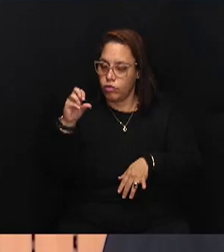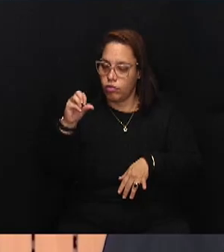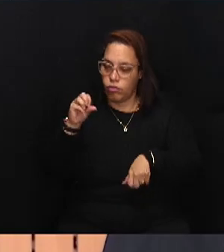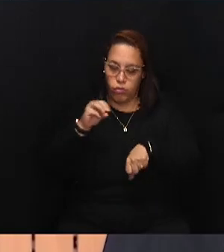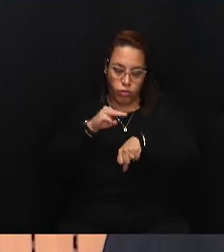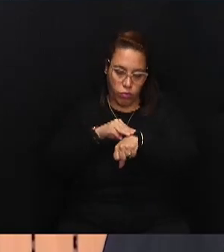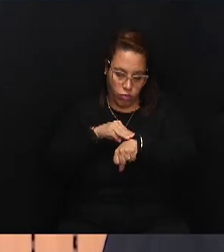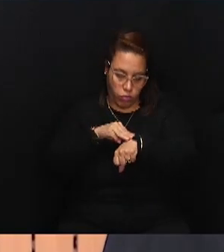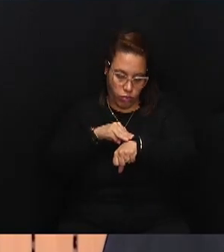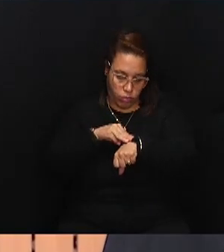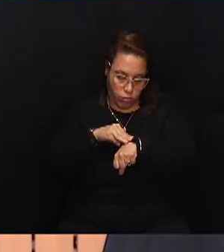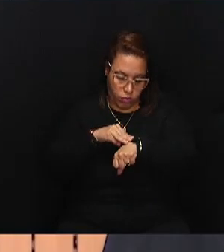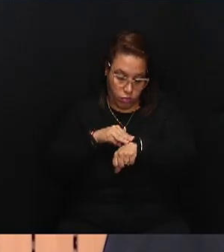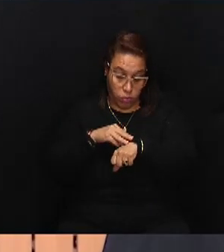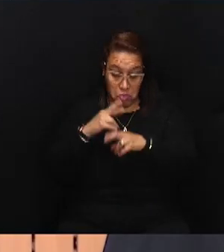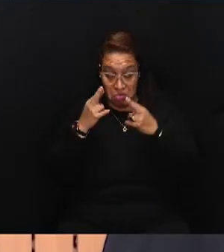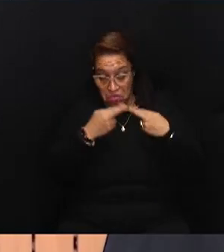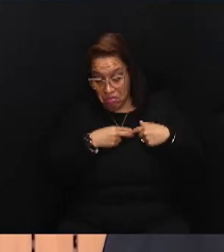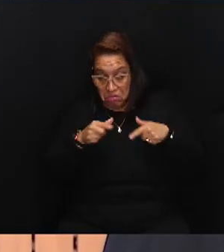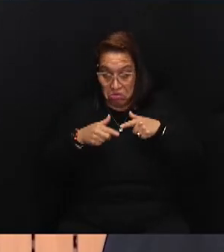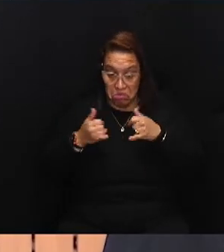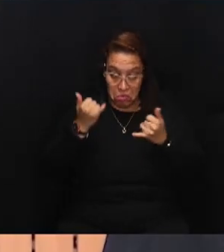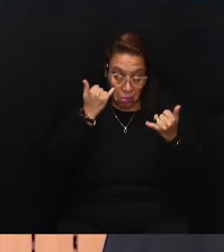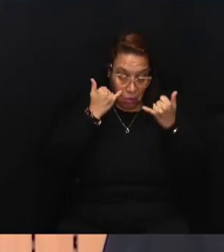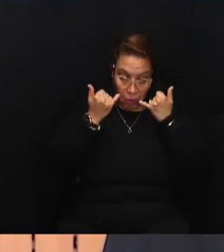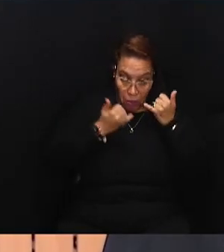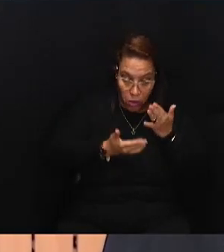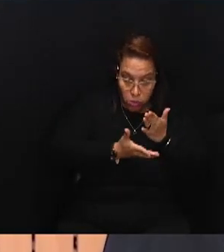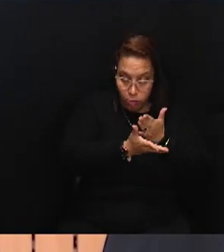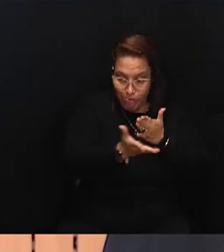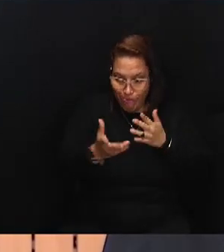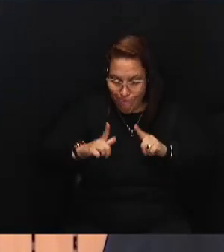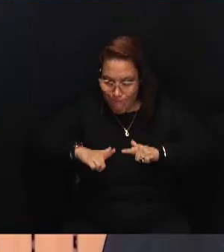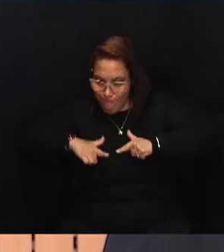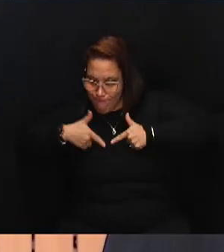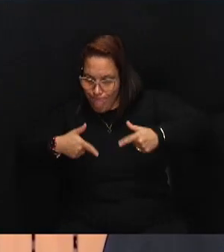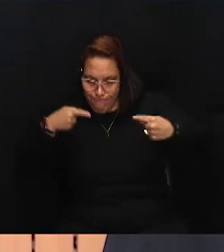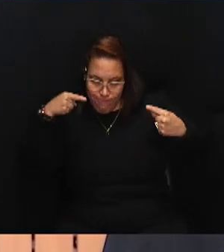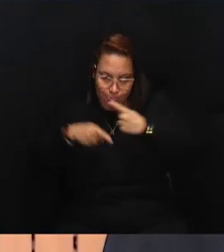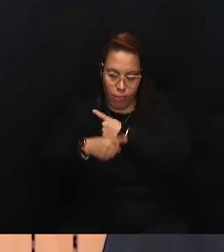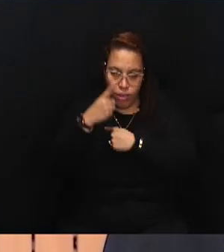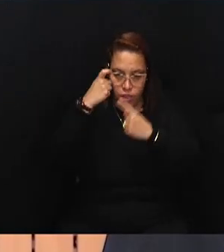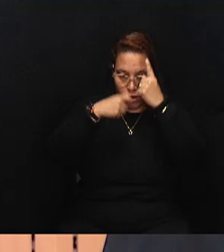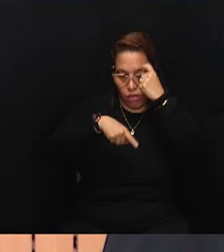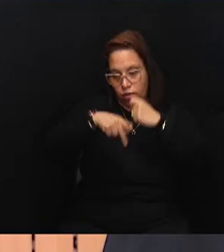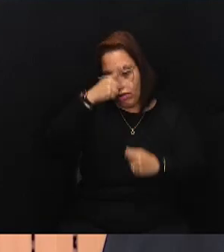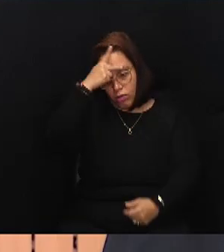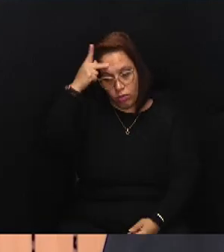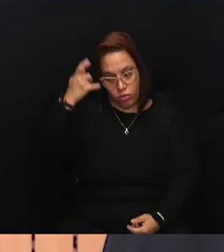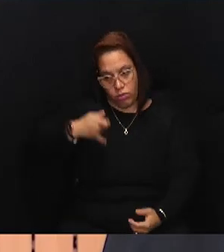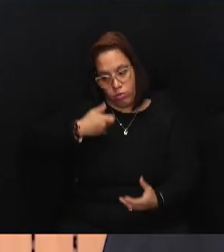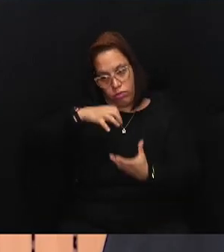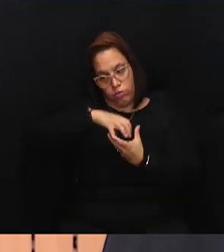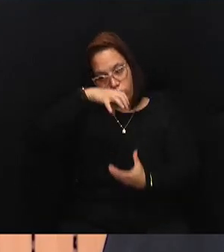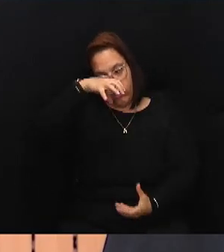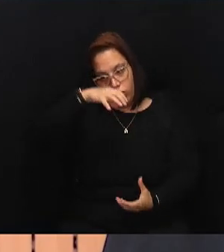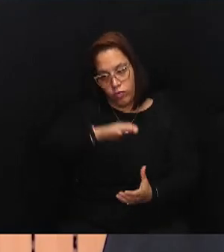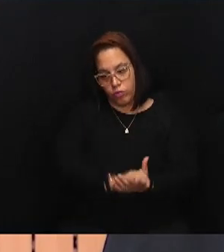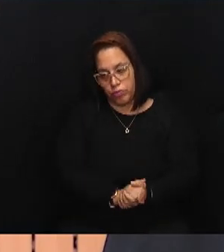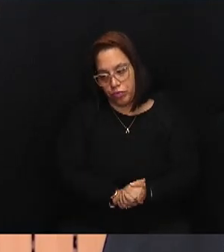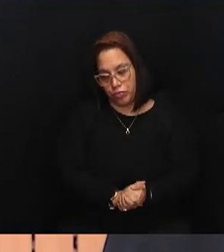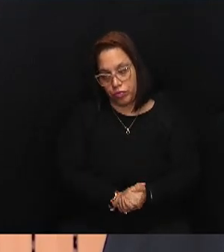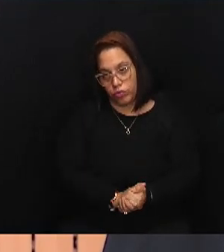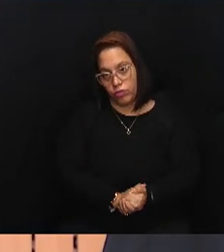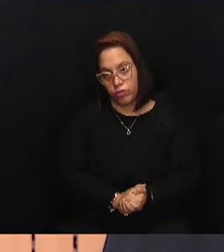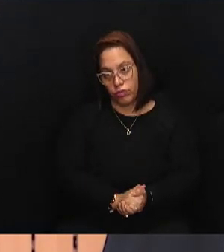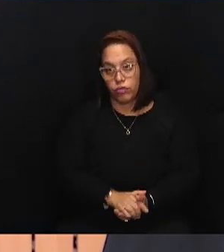nossa responsabilidade de levar informação, de lutar aí pelo combate da violência contra a pessoa idosa, ela é